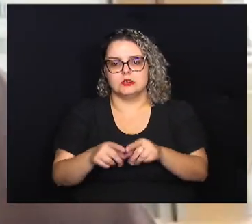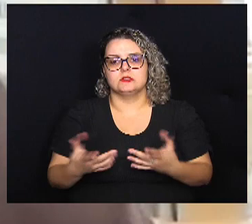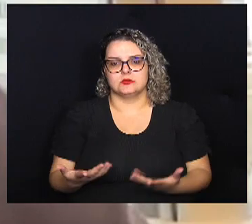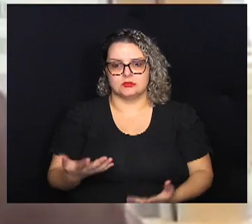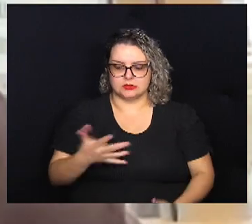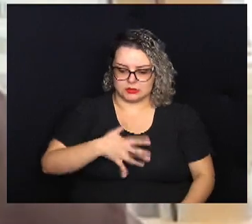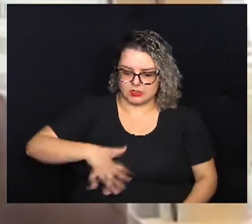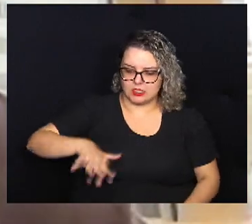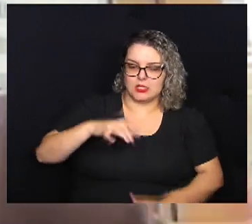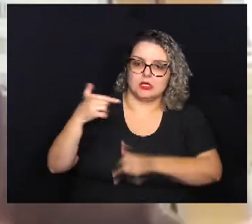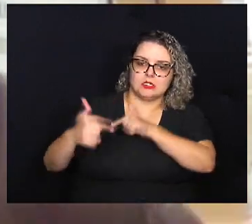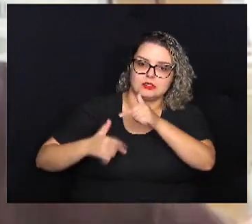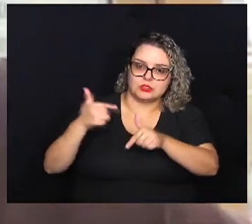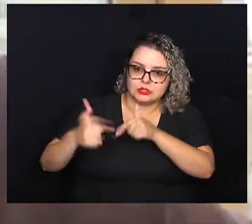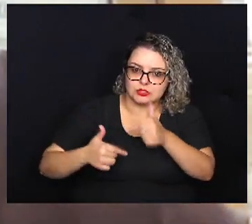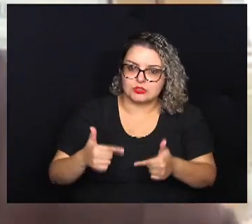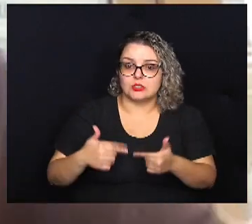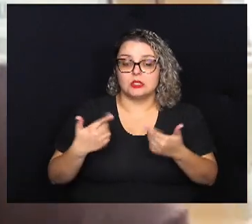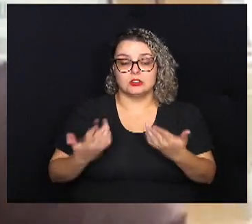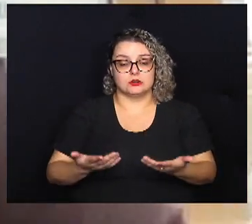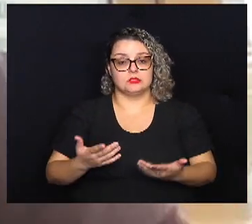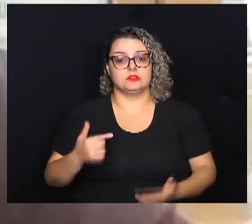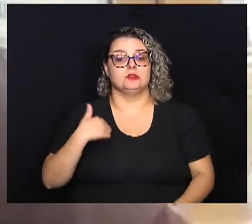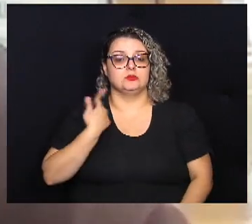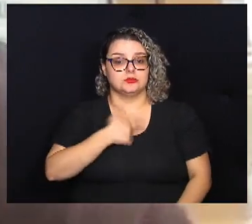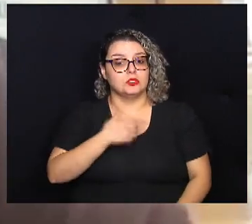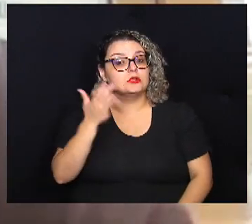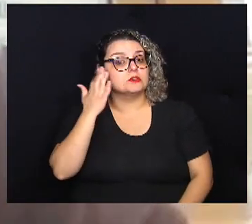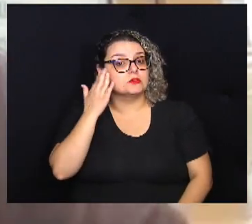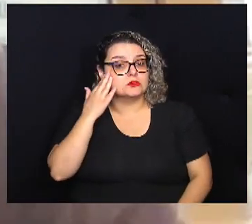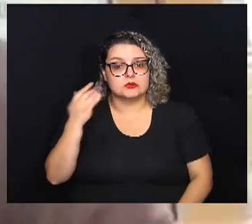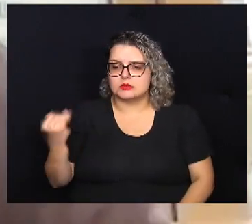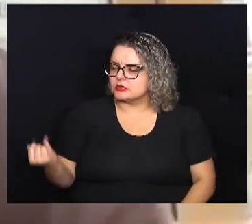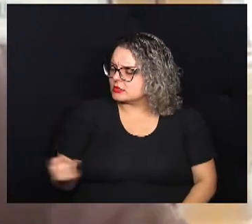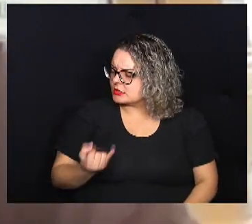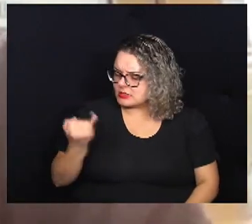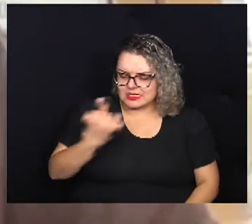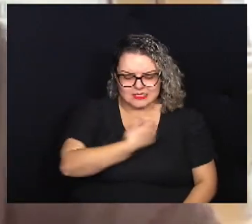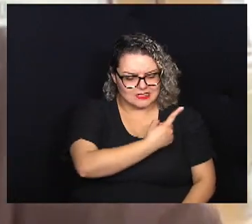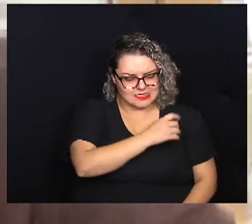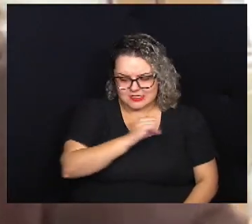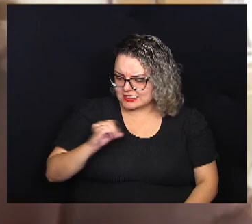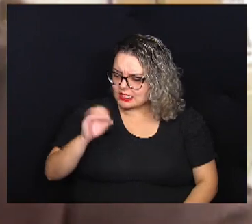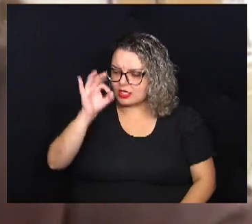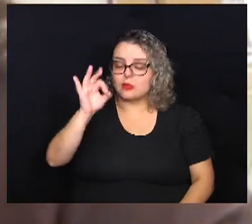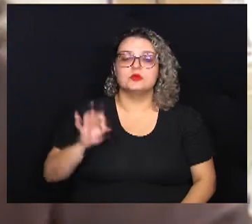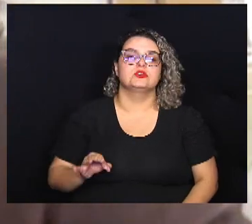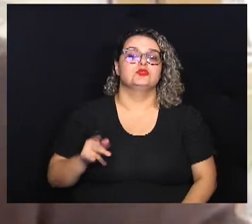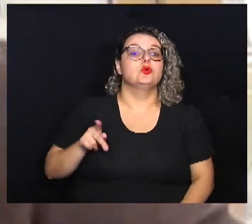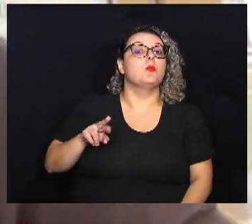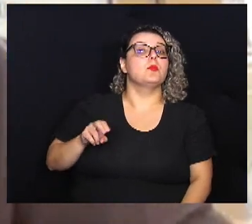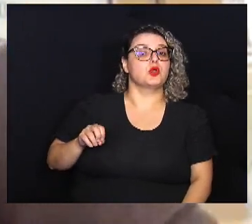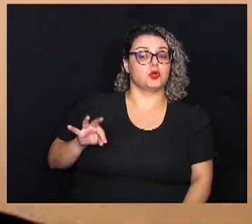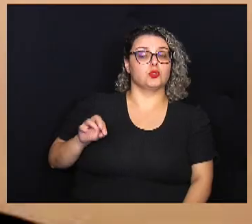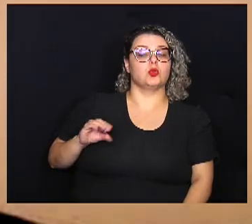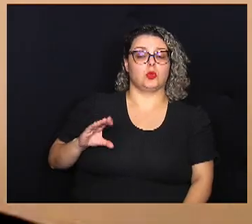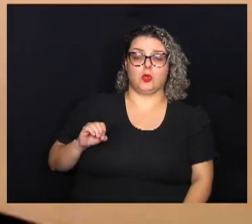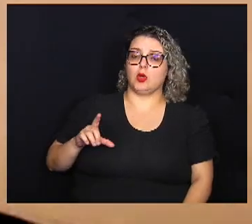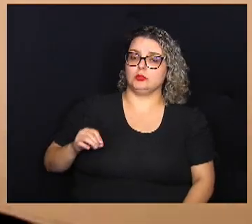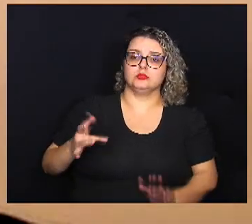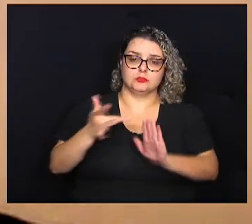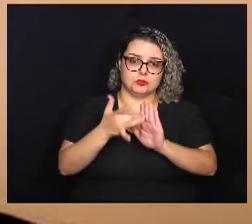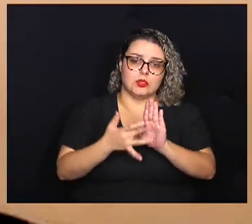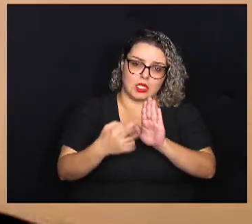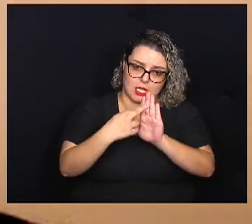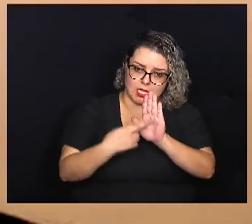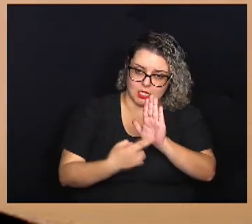de trabalho. Então, a gente entende a importância 100% desse protocolo. A gente